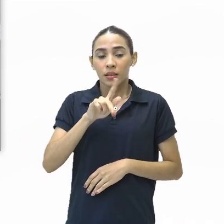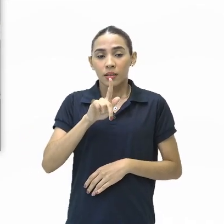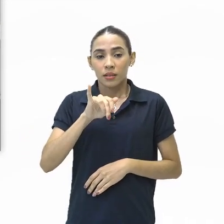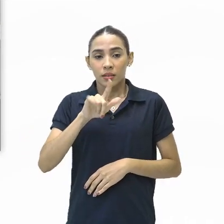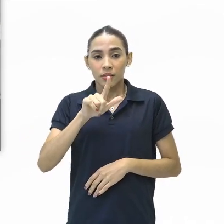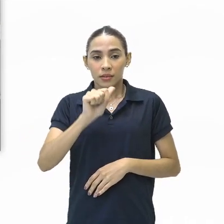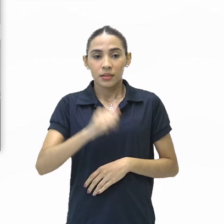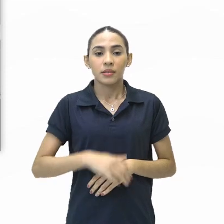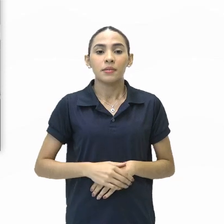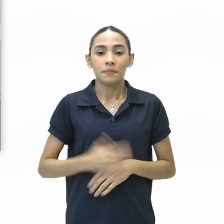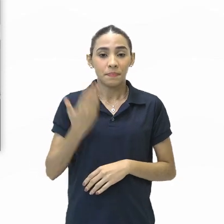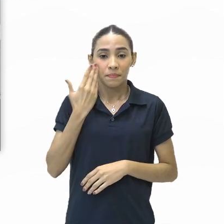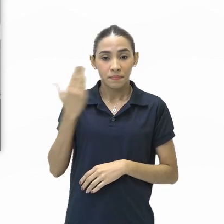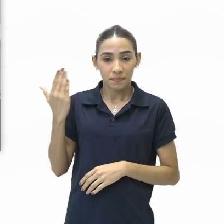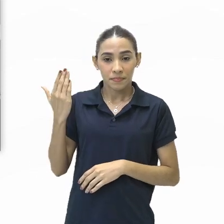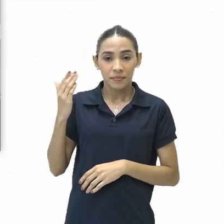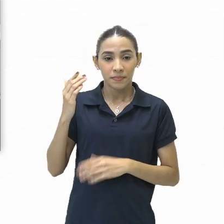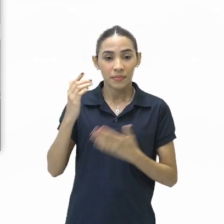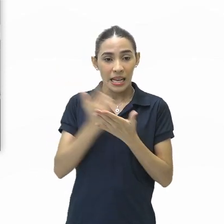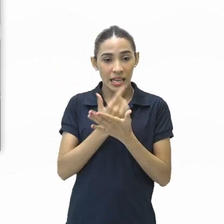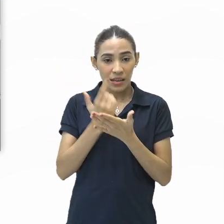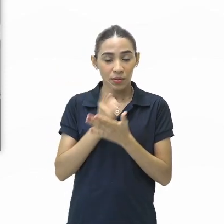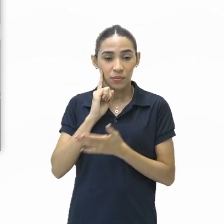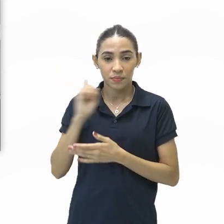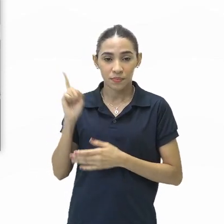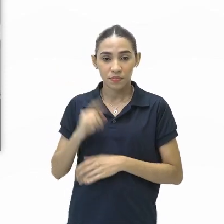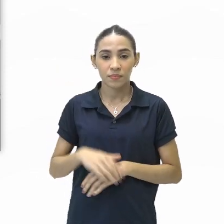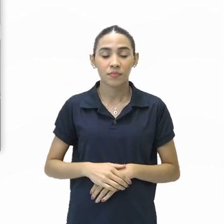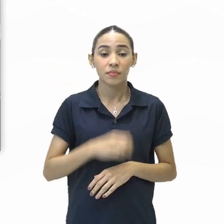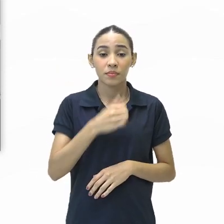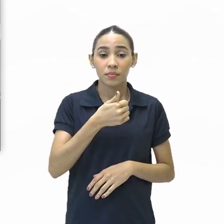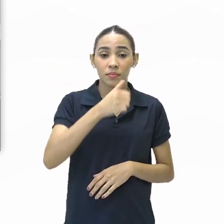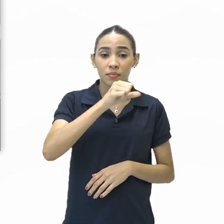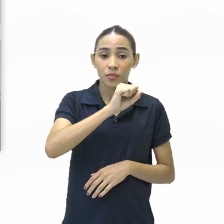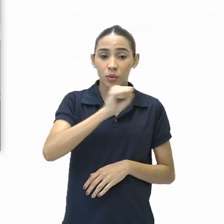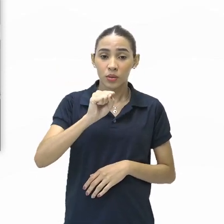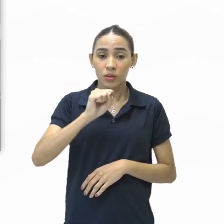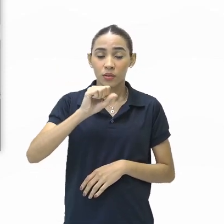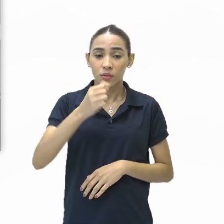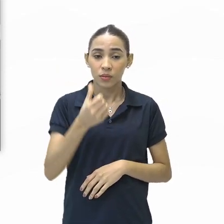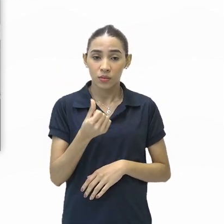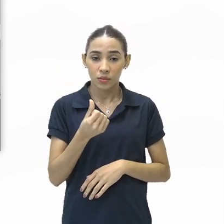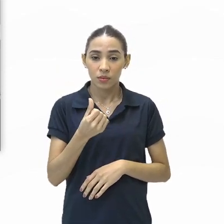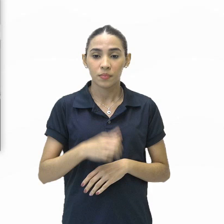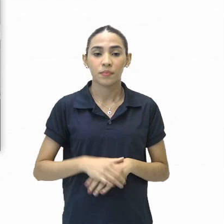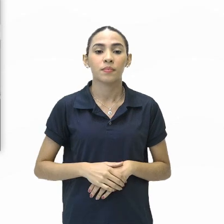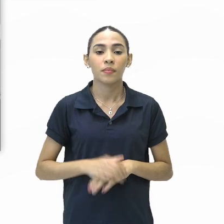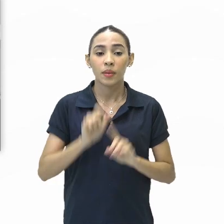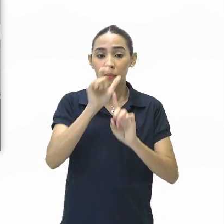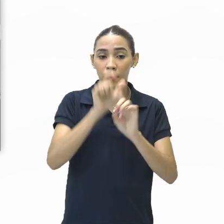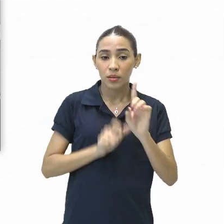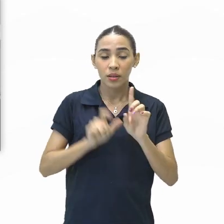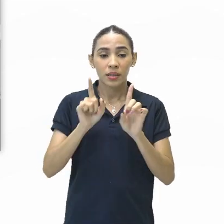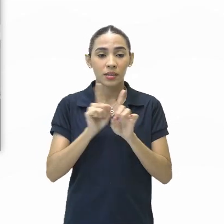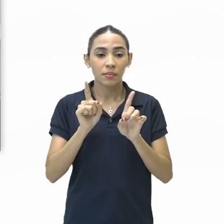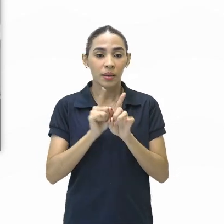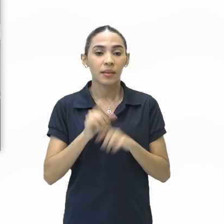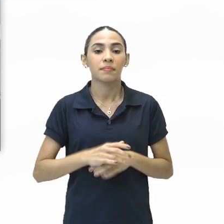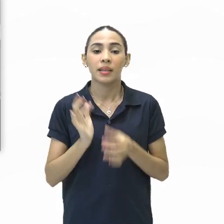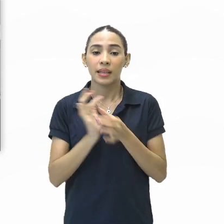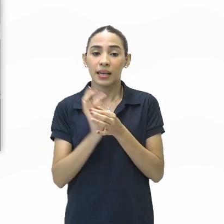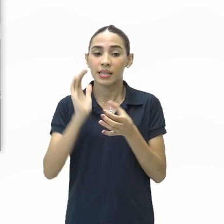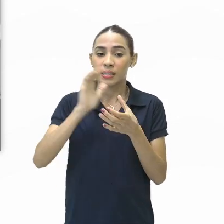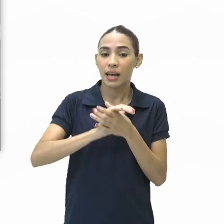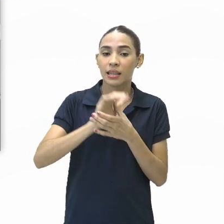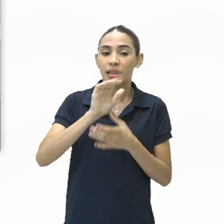Virgília, Memórias Póstumas de Brás Cubas, de 1888, ou de 1881, Machado de Assis, uma personagem aí, né,